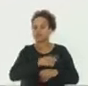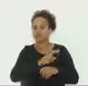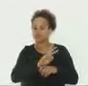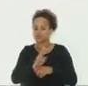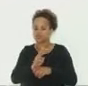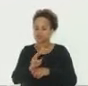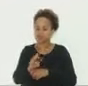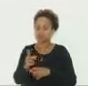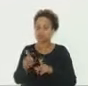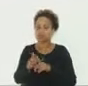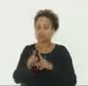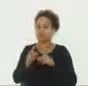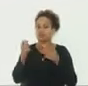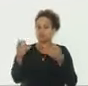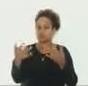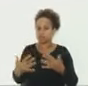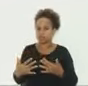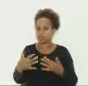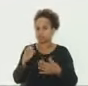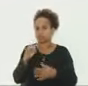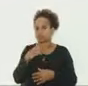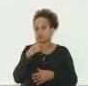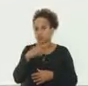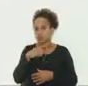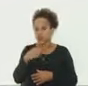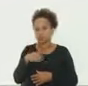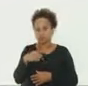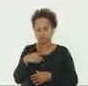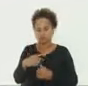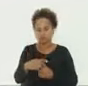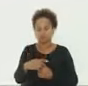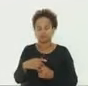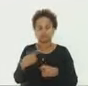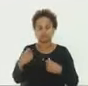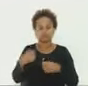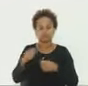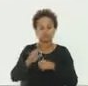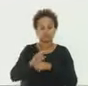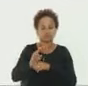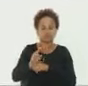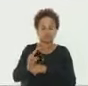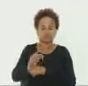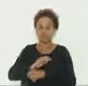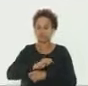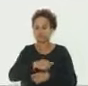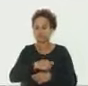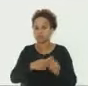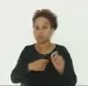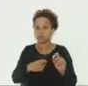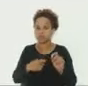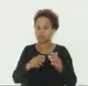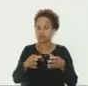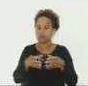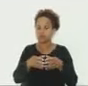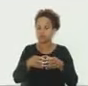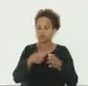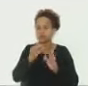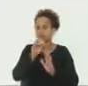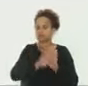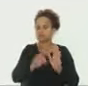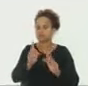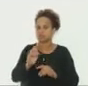vou explicar uma coisa para quem tem dúvidas do que devem fiscalizar. Os grupos não oficiais, ou seja,